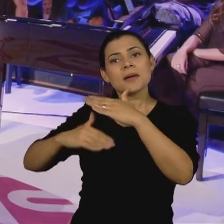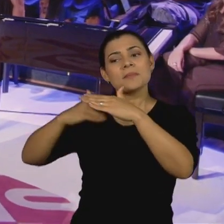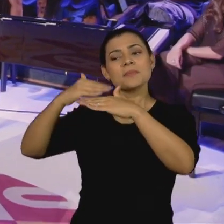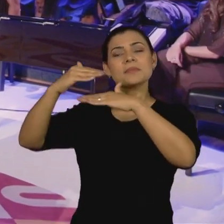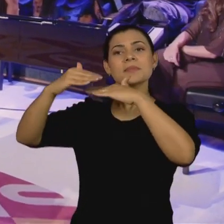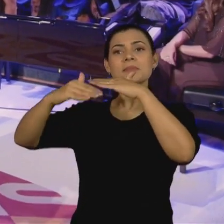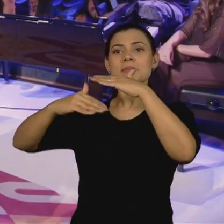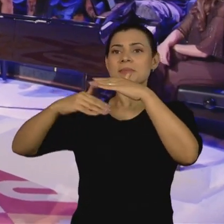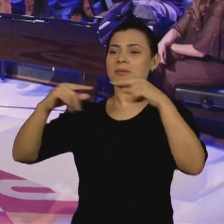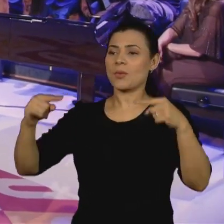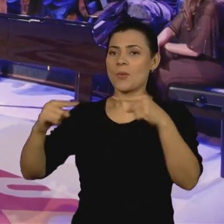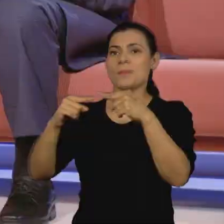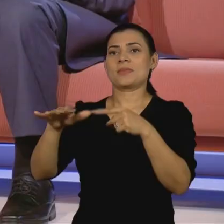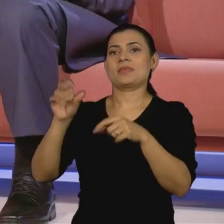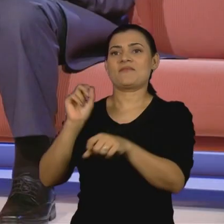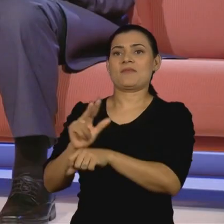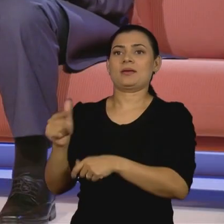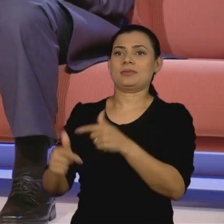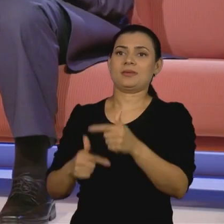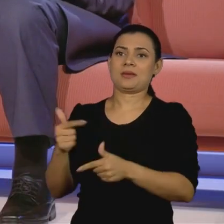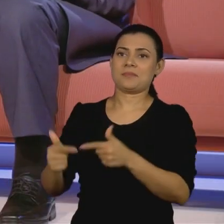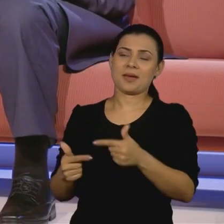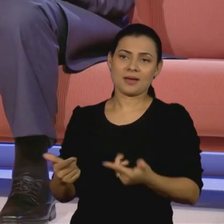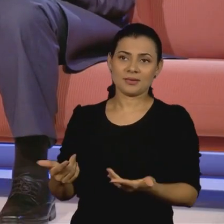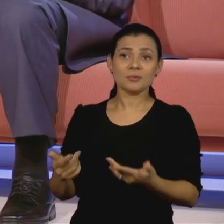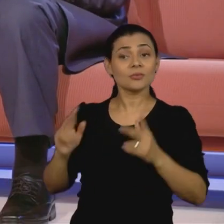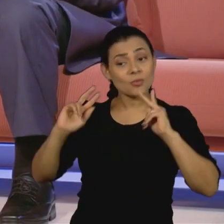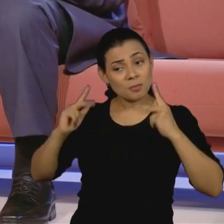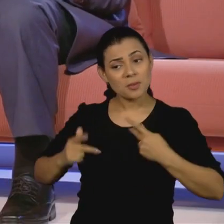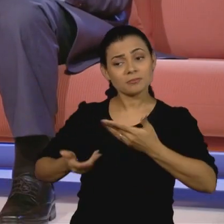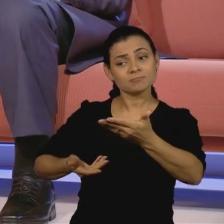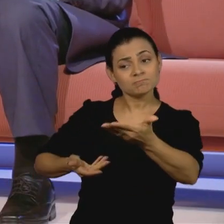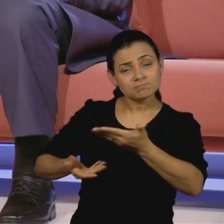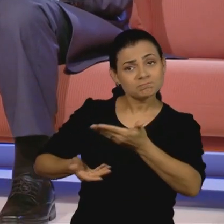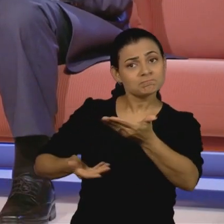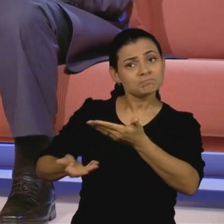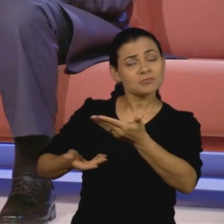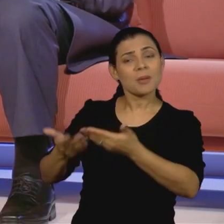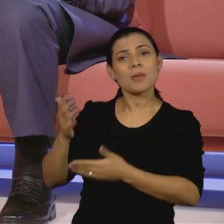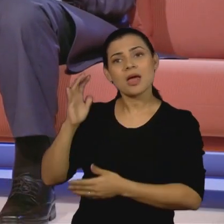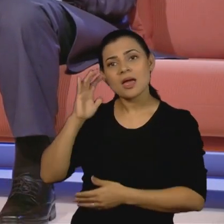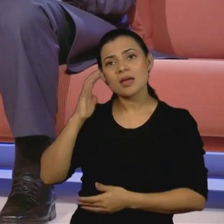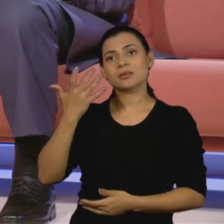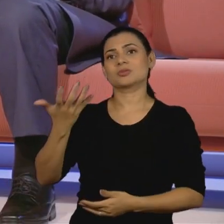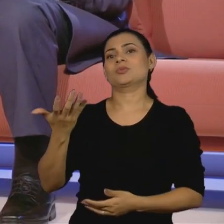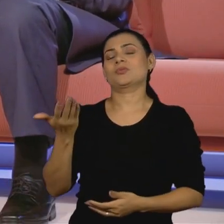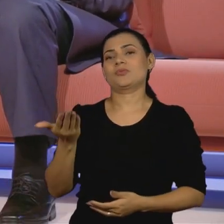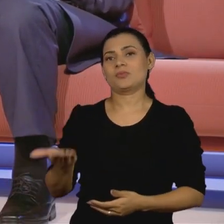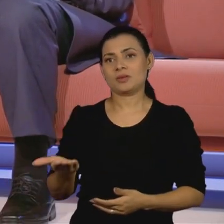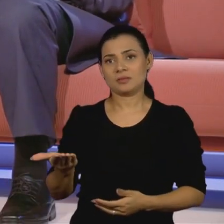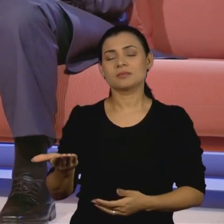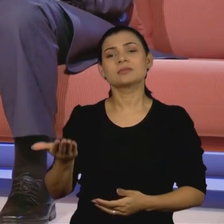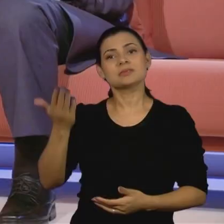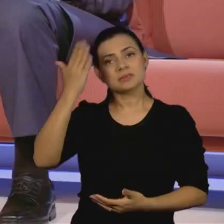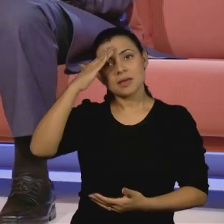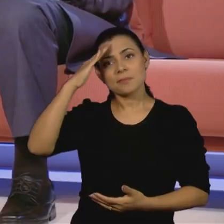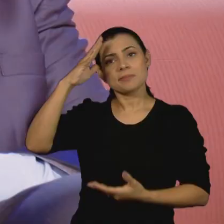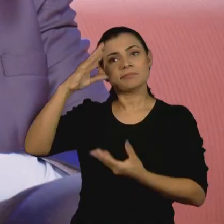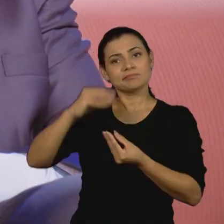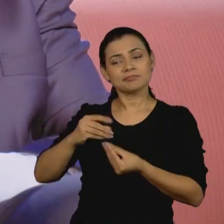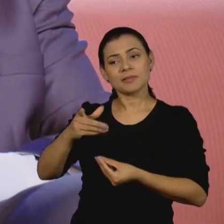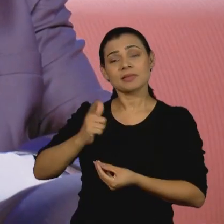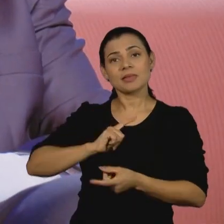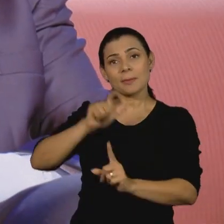humano, adequado para trabalhar com gente, para resolver o litígio, sabendo que tem ali uma pessoa,